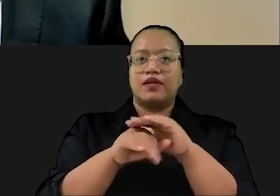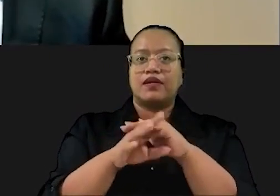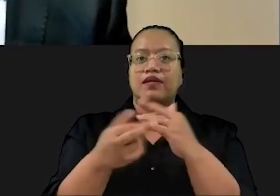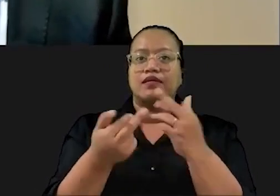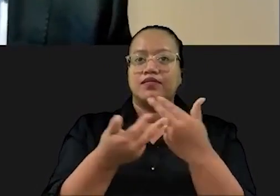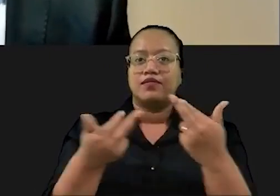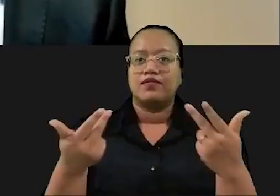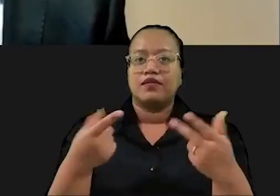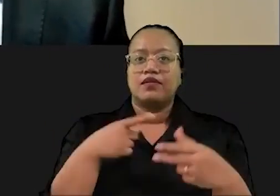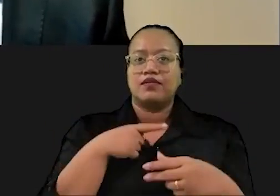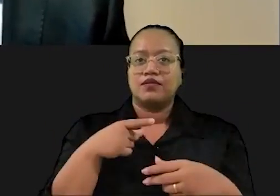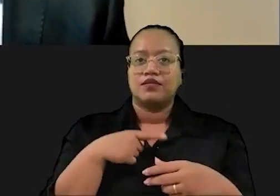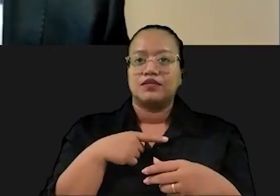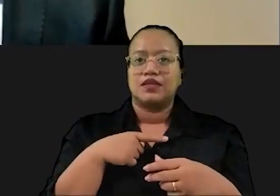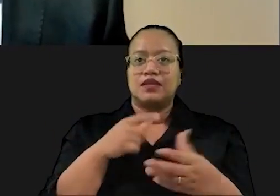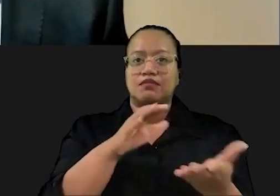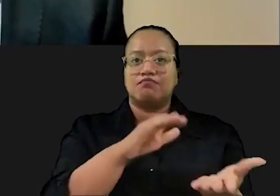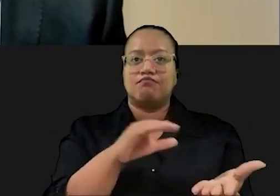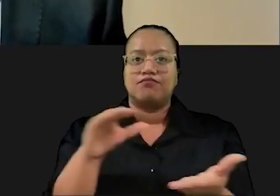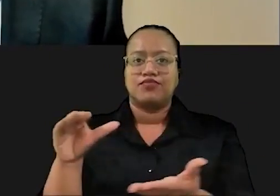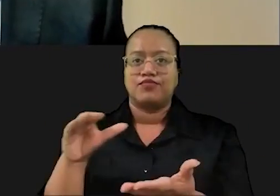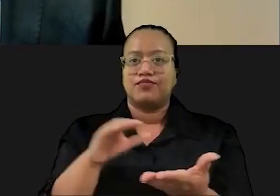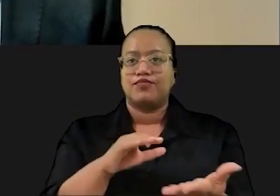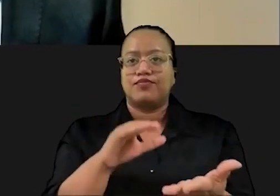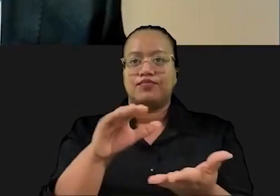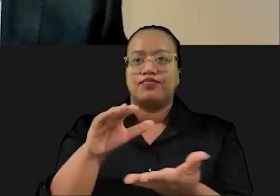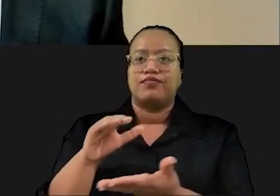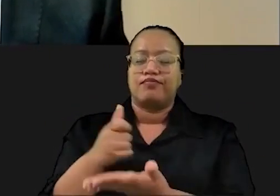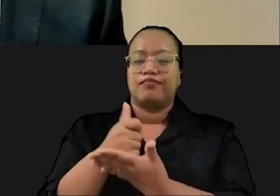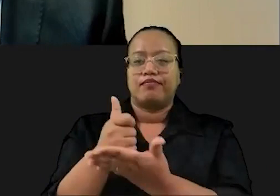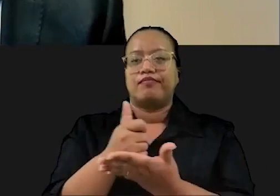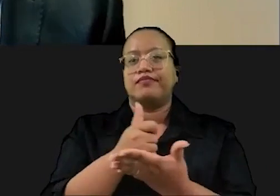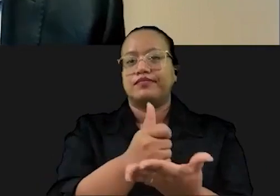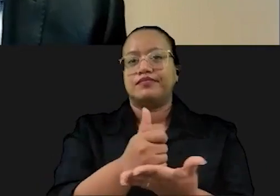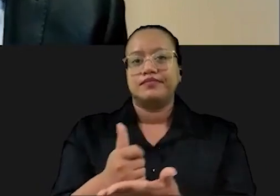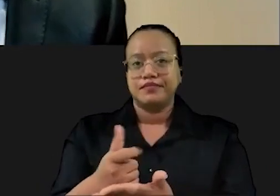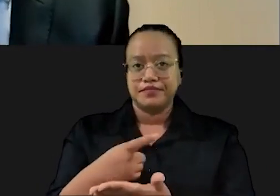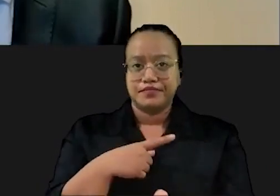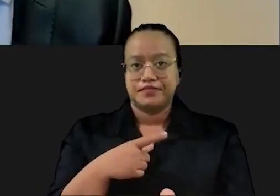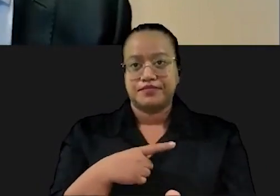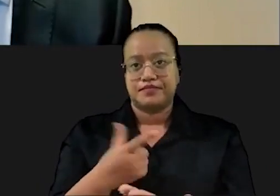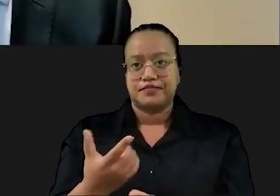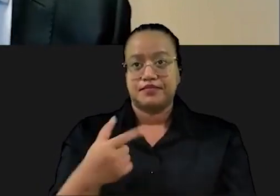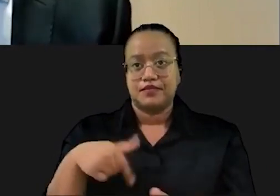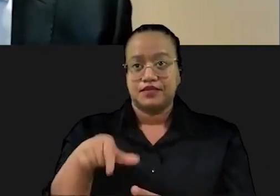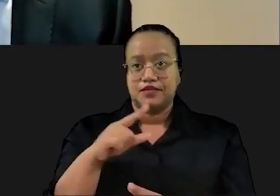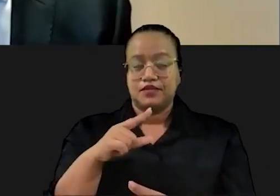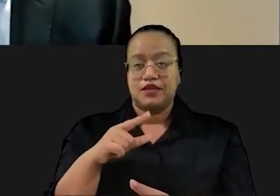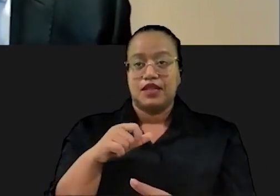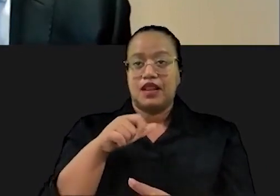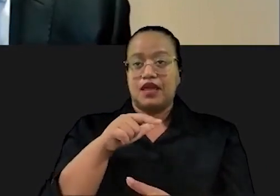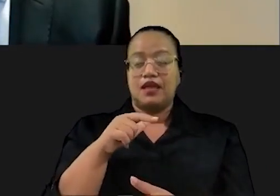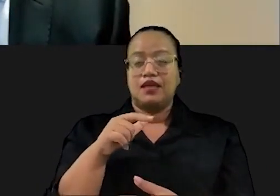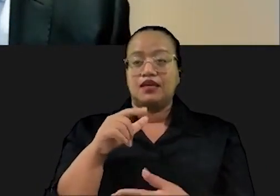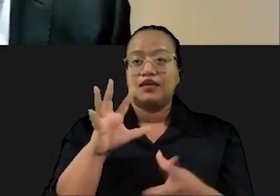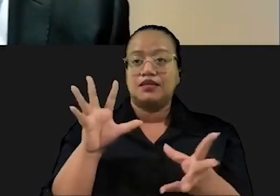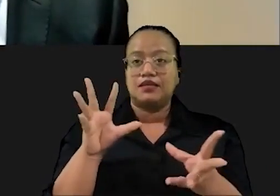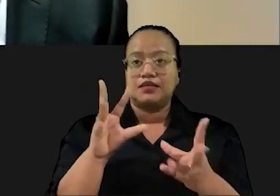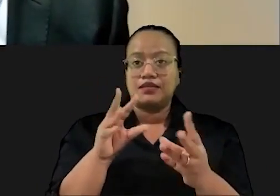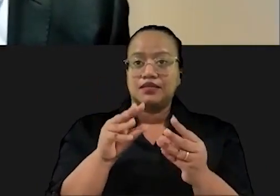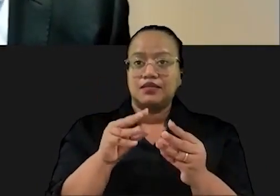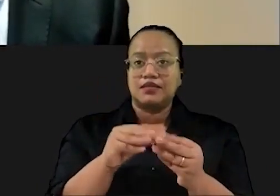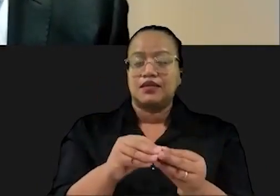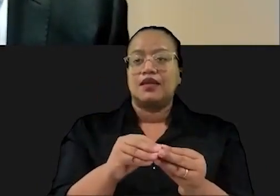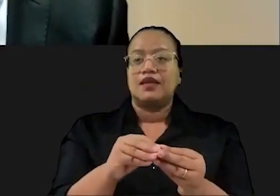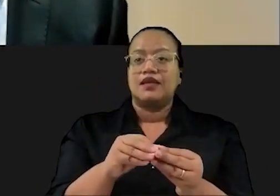outro. Então, vamos dizer assim, otimizar esse processo significava, por exemplo, usar essas paleteiras